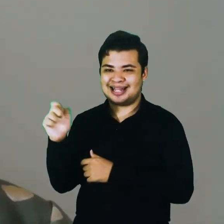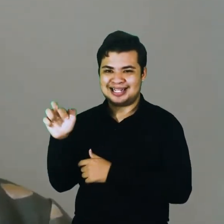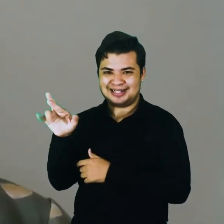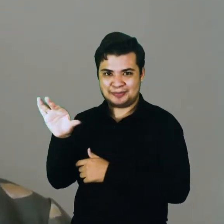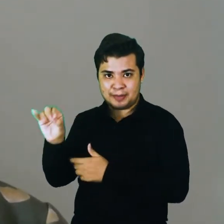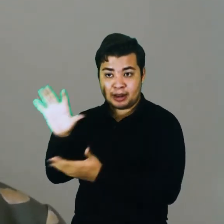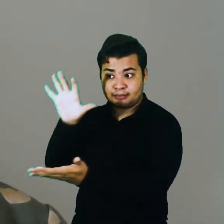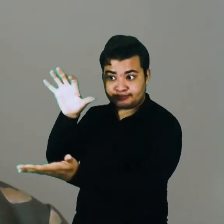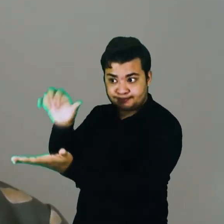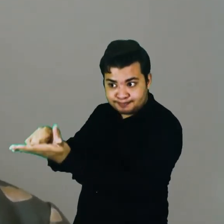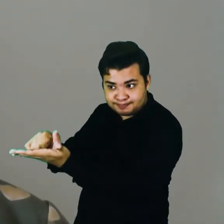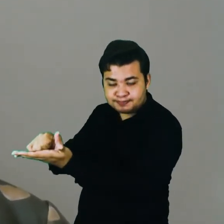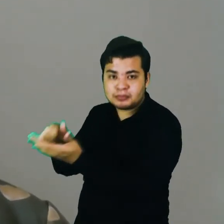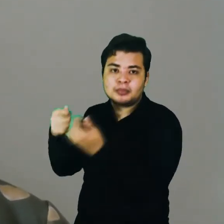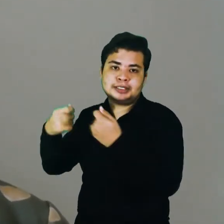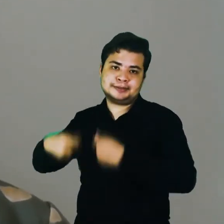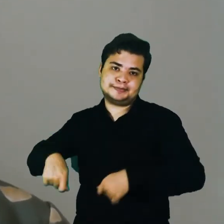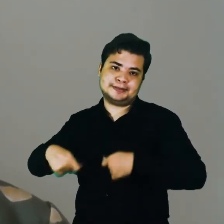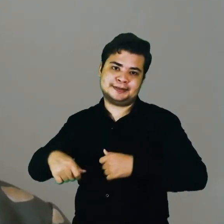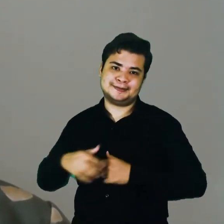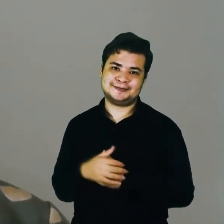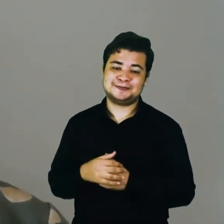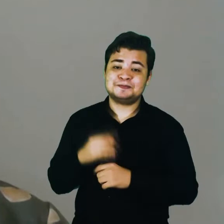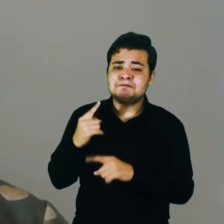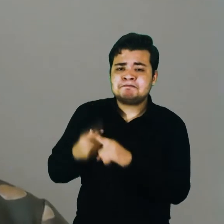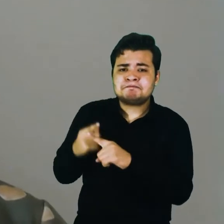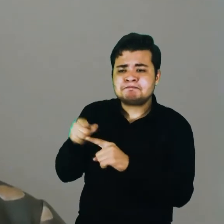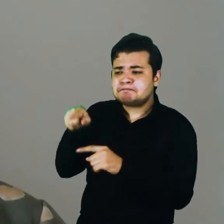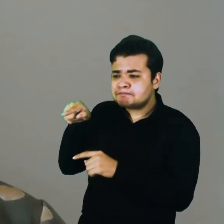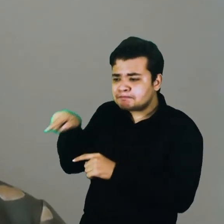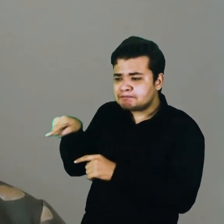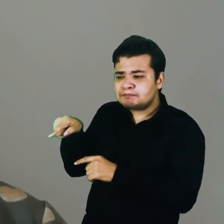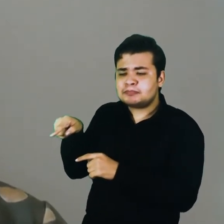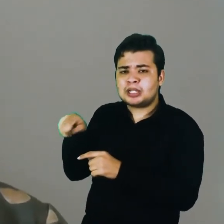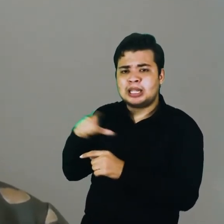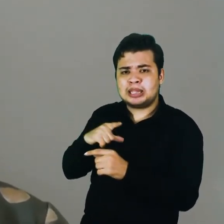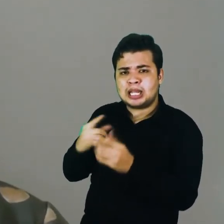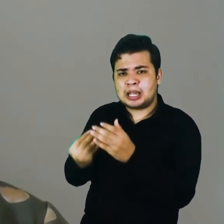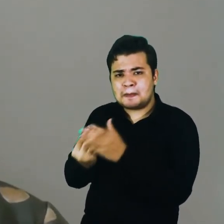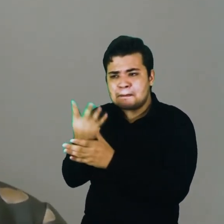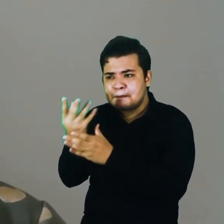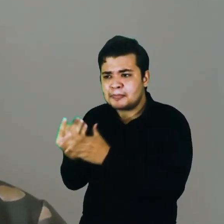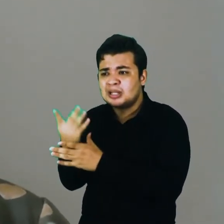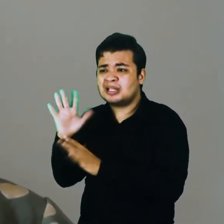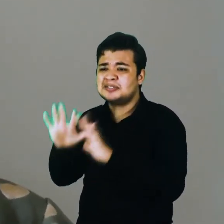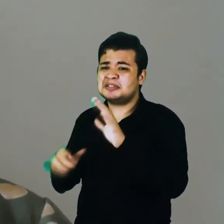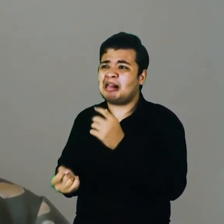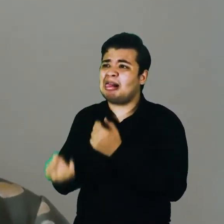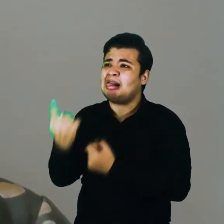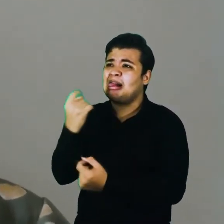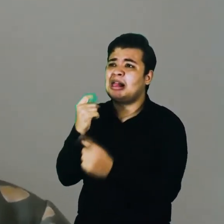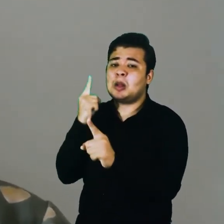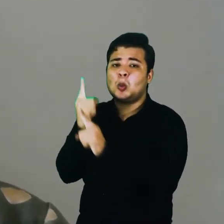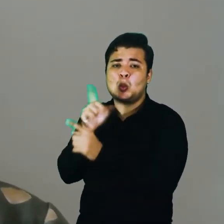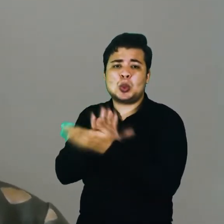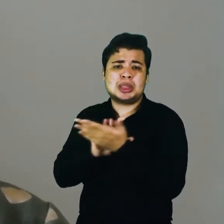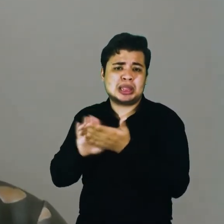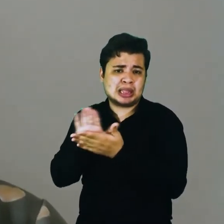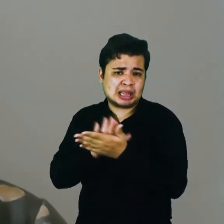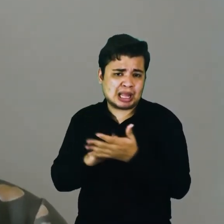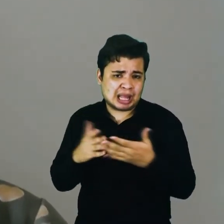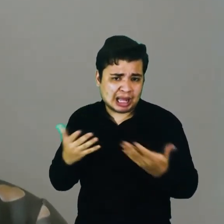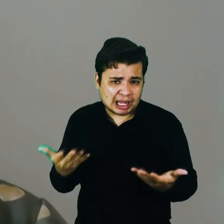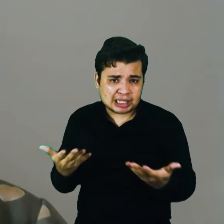herbário. Isso porque, como a professora comentou, aquele registro que está ali daquela espécie pode ser raro e um outro pesquisador